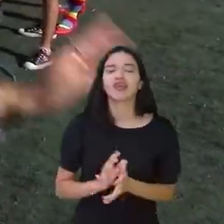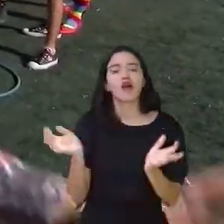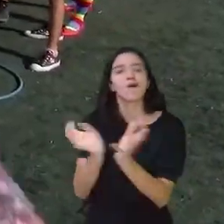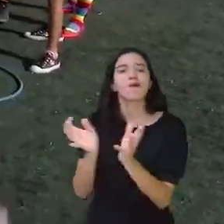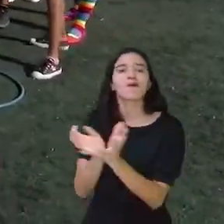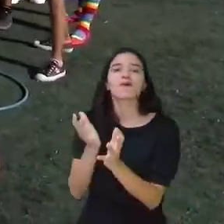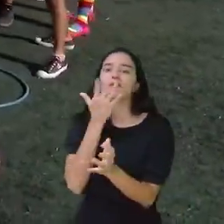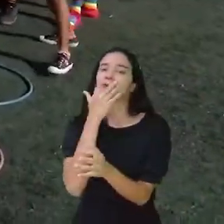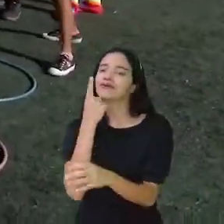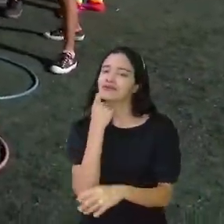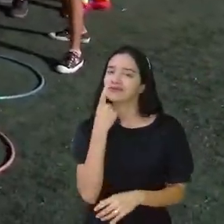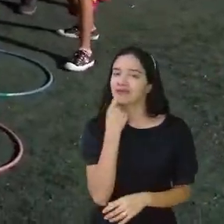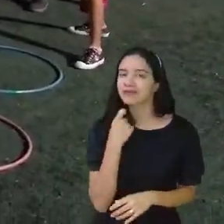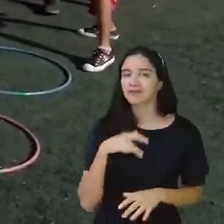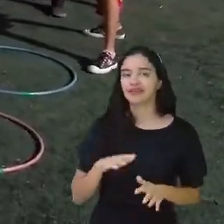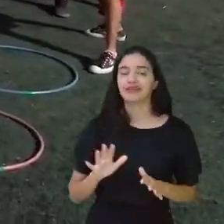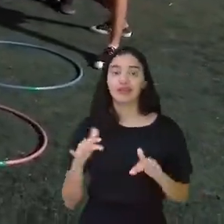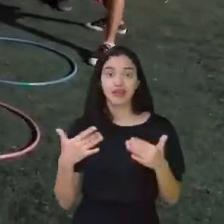vamos ver